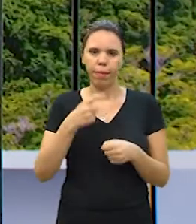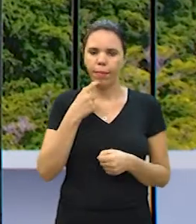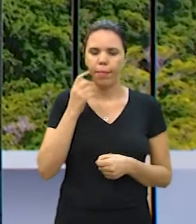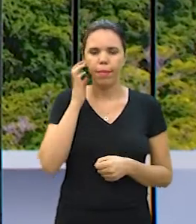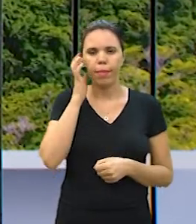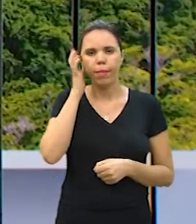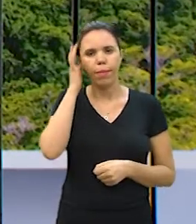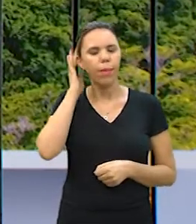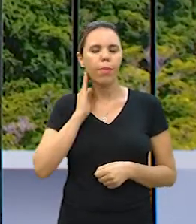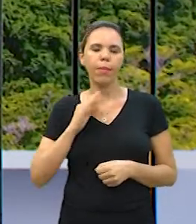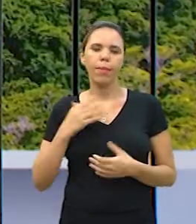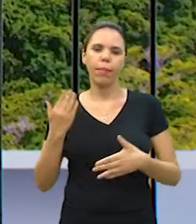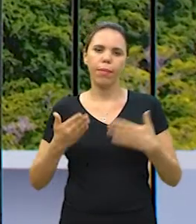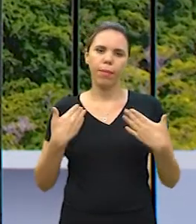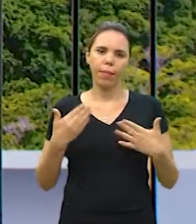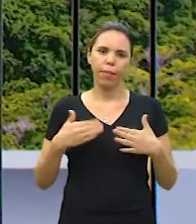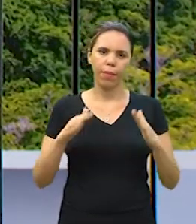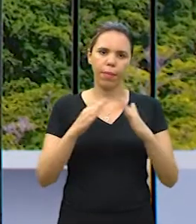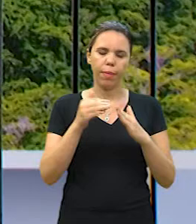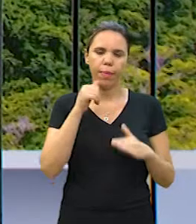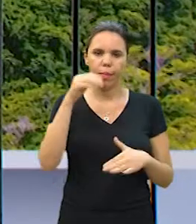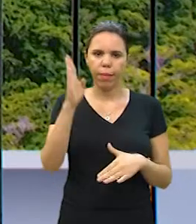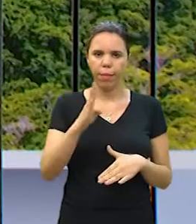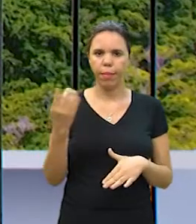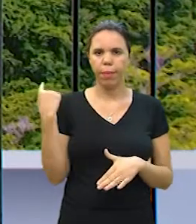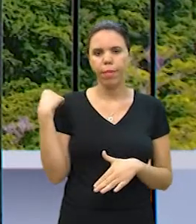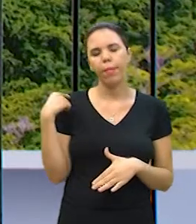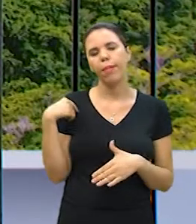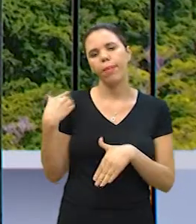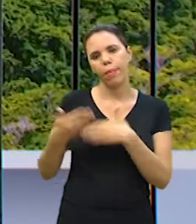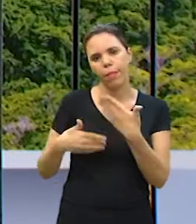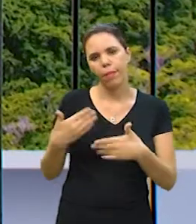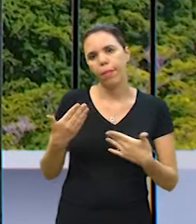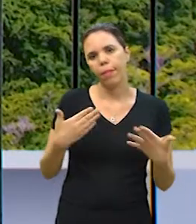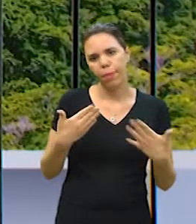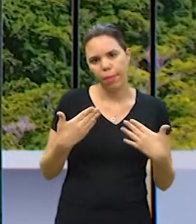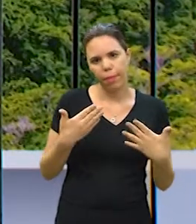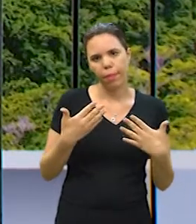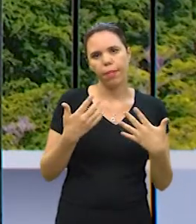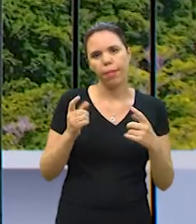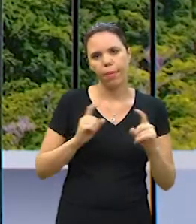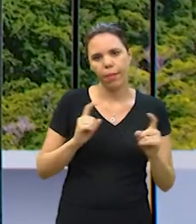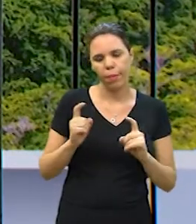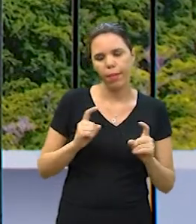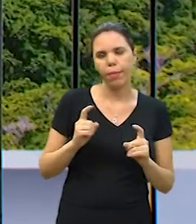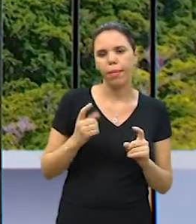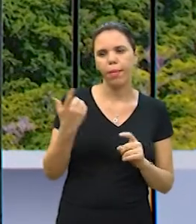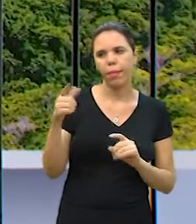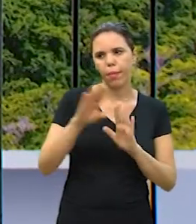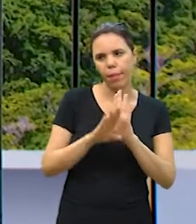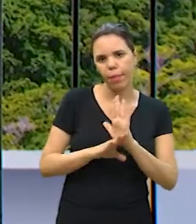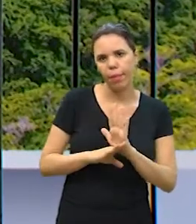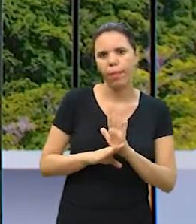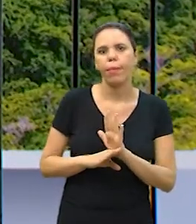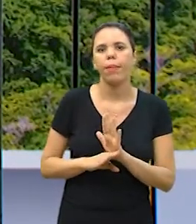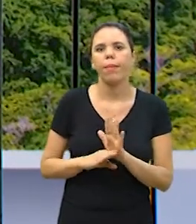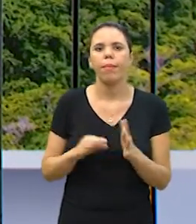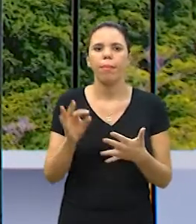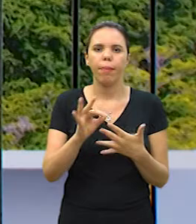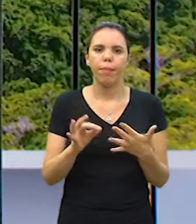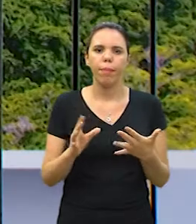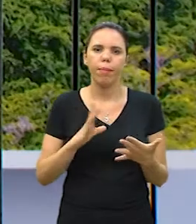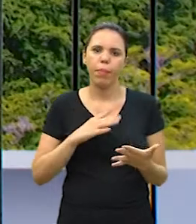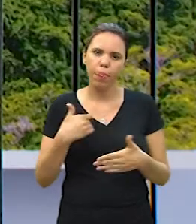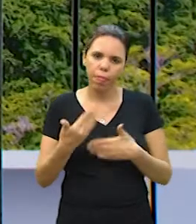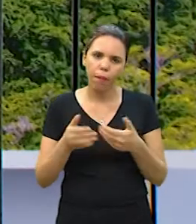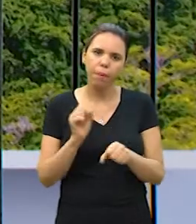aqui em Campinas. Já teve o debate sobre a Casa da Mulher Brasileira, já teve, a Edna citou agora um outro programa,